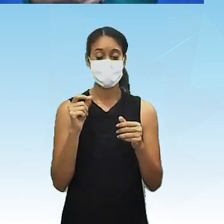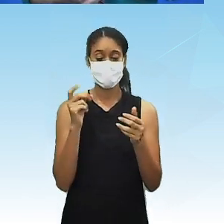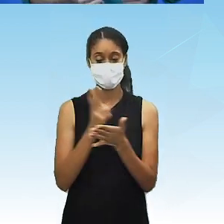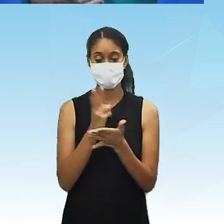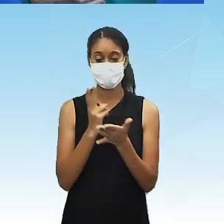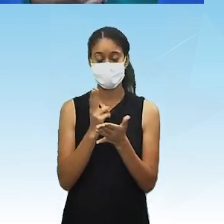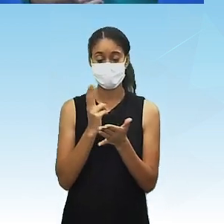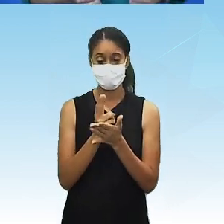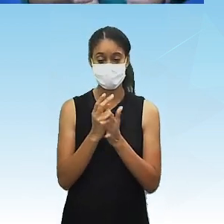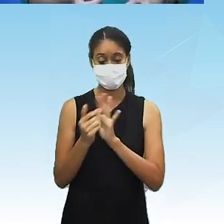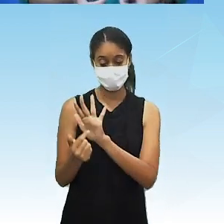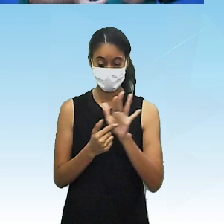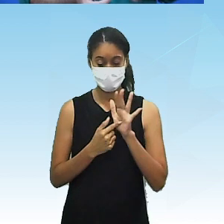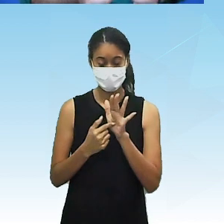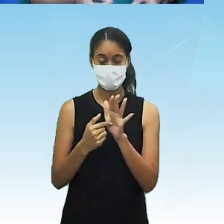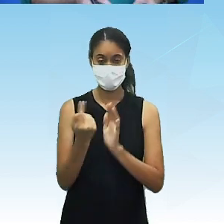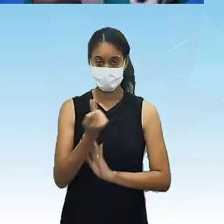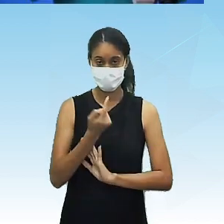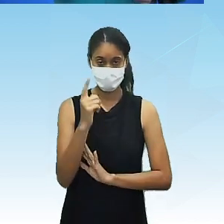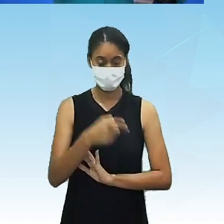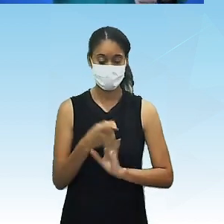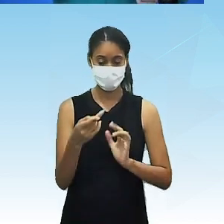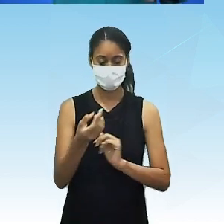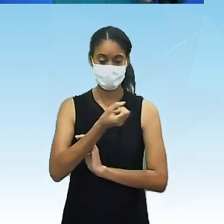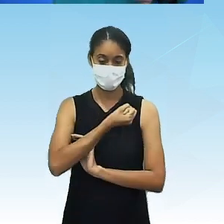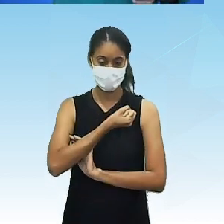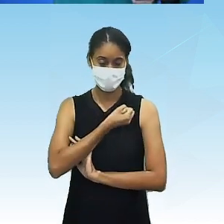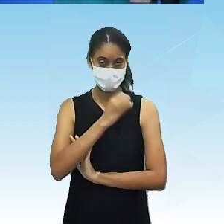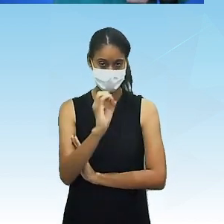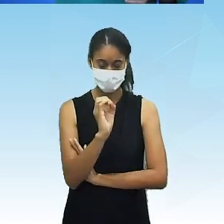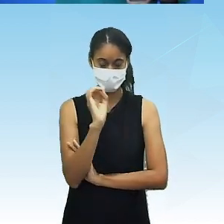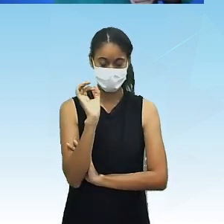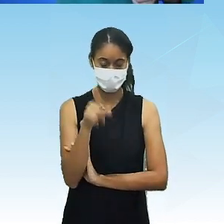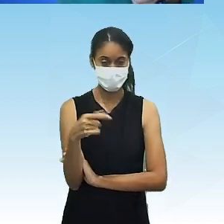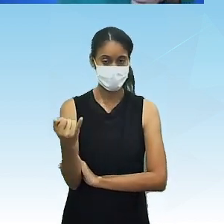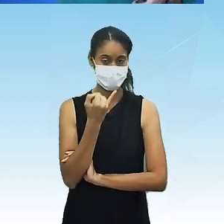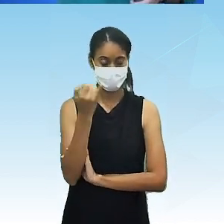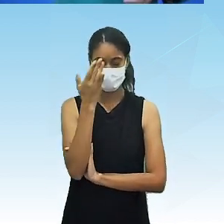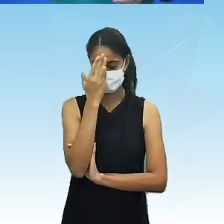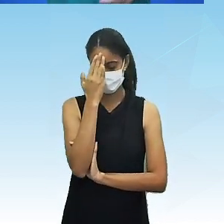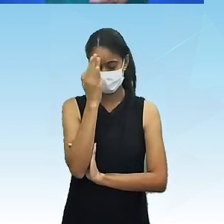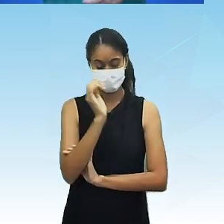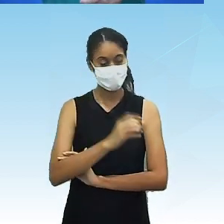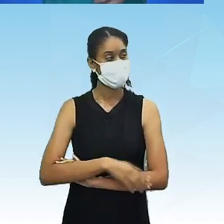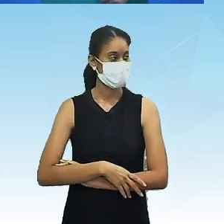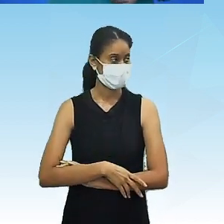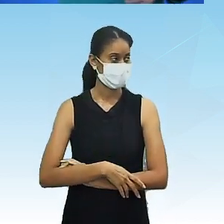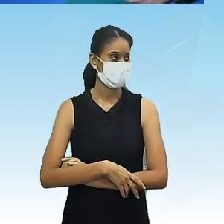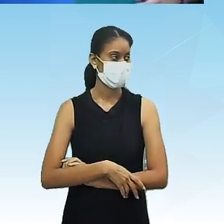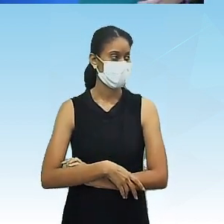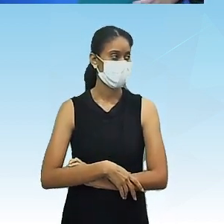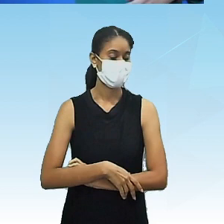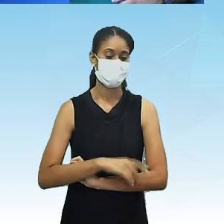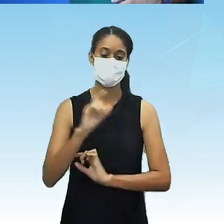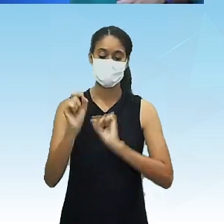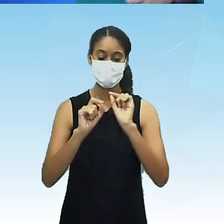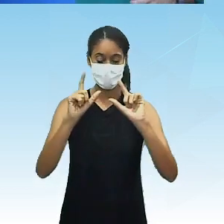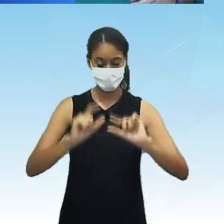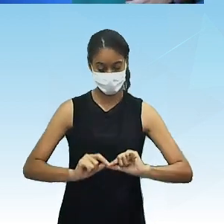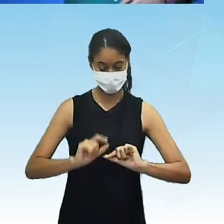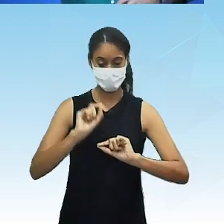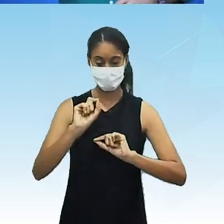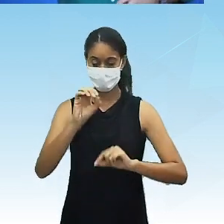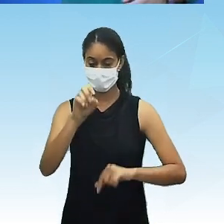a carga dele sempre igual a 0. Tá certo, pessoal? Isso é muito importante para você entender, justamente, para dizer, quem reduziu,